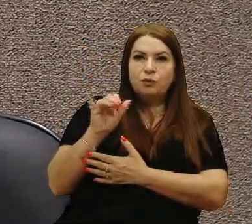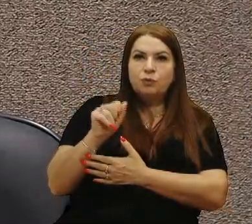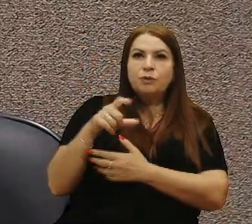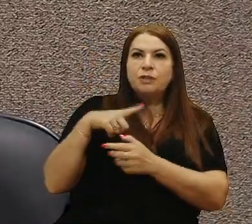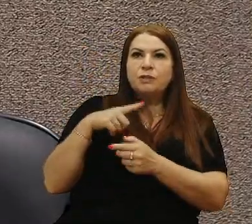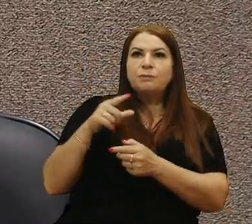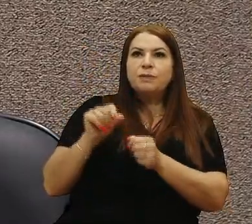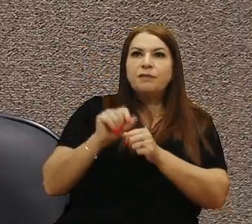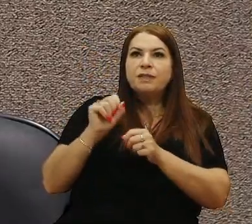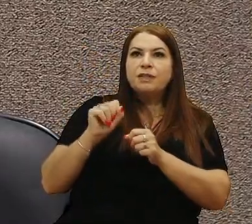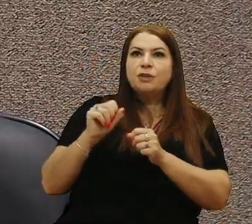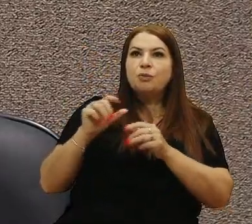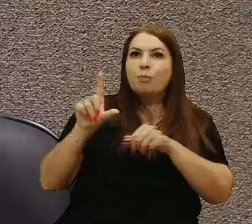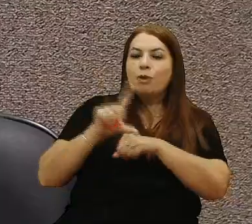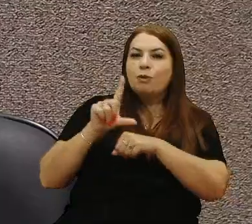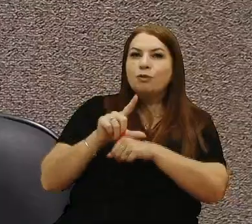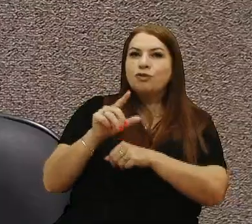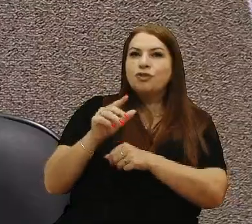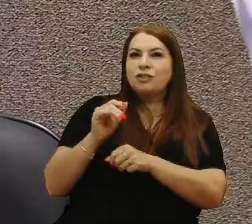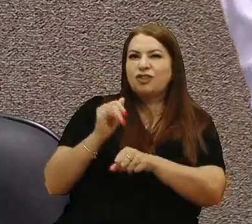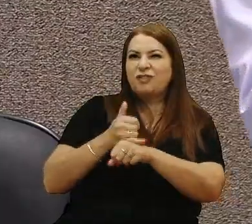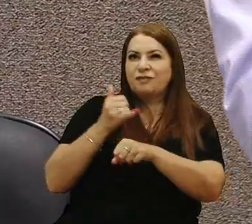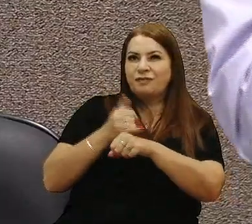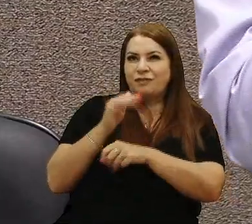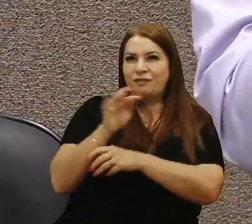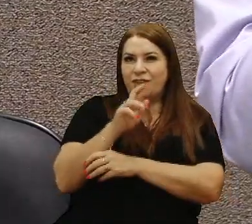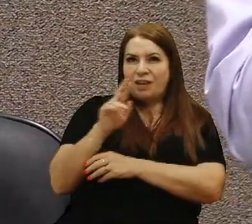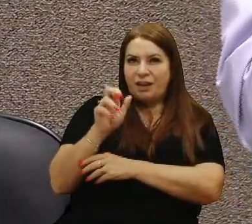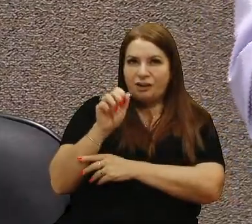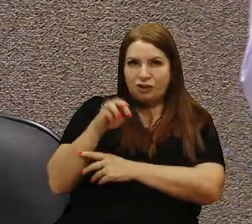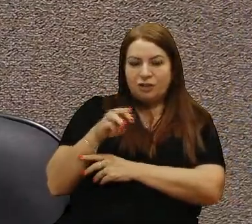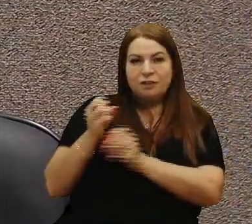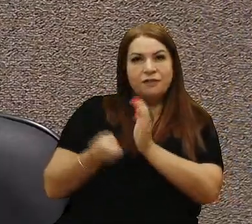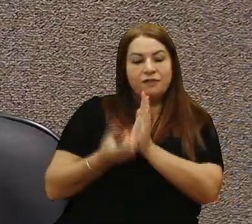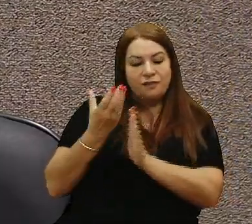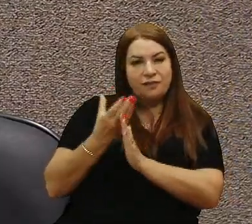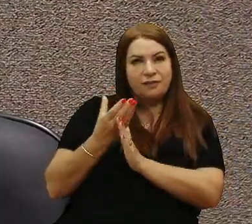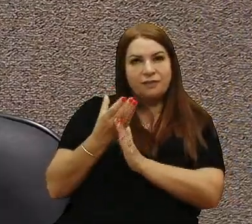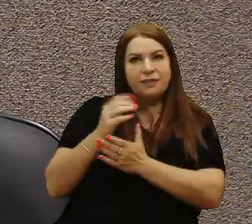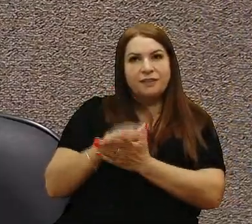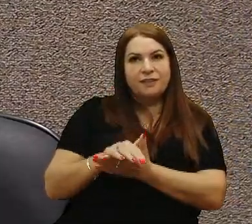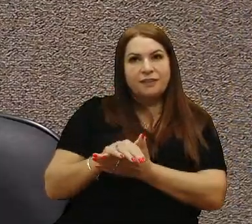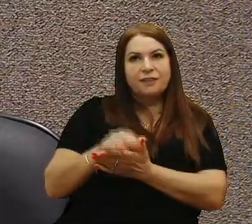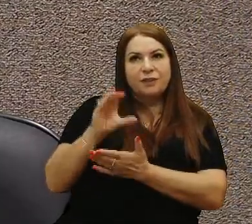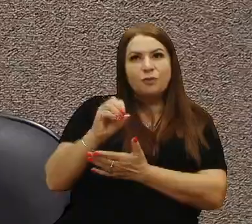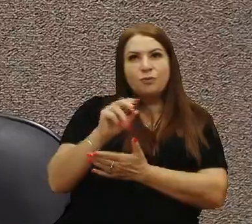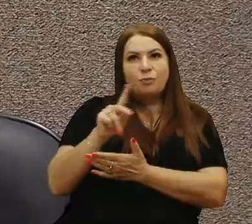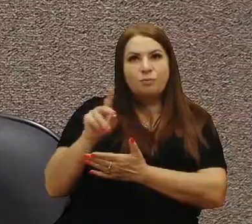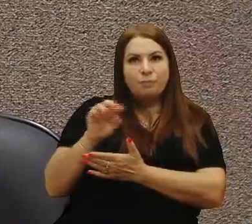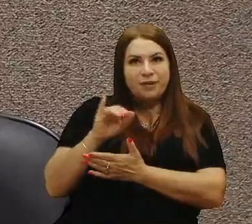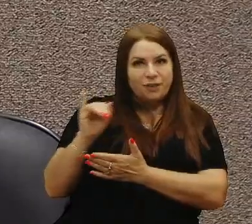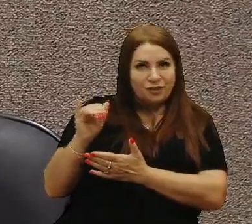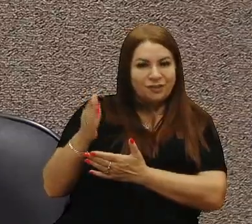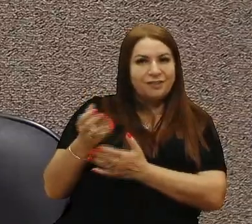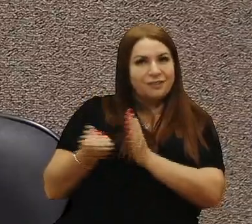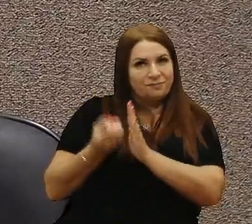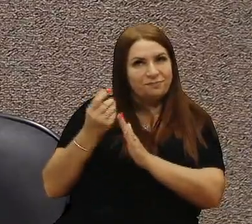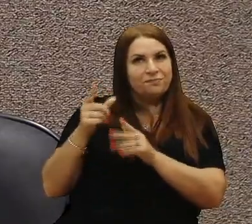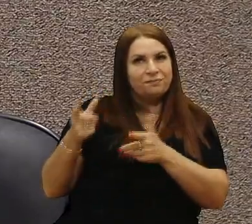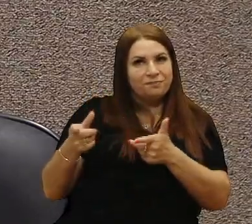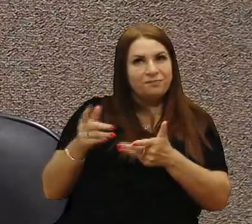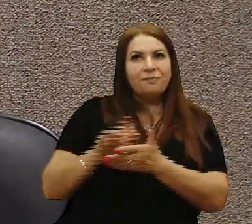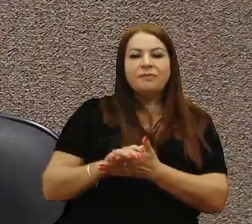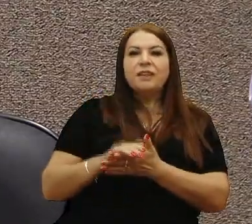ferragem. E aí fundou a ferragem do Copete,